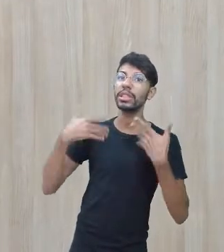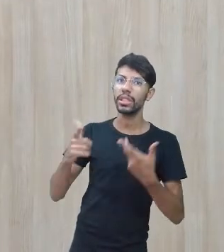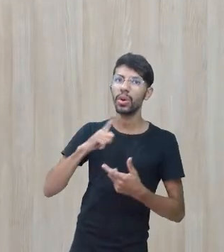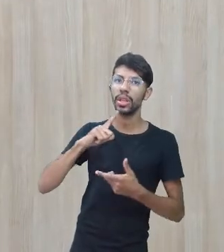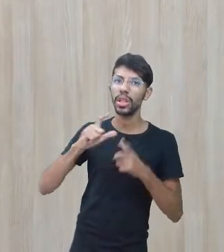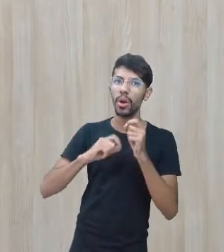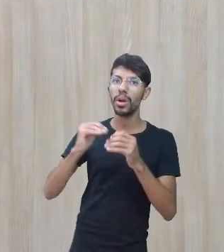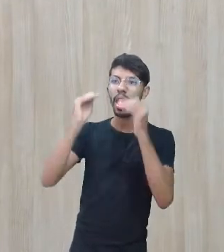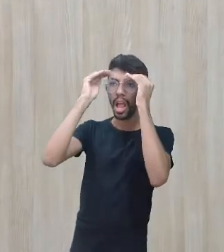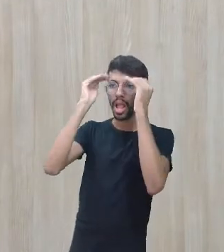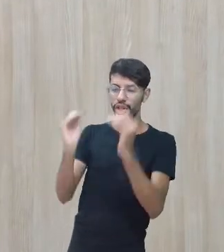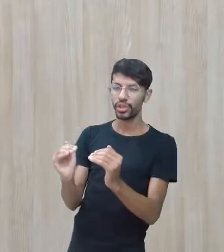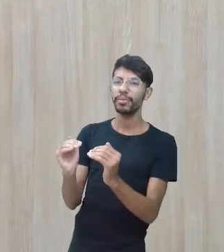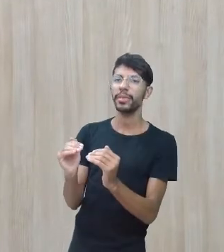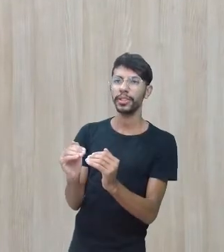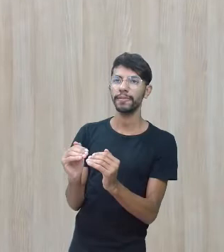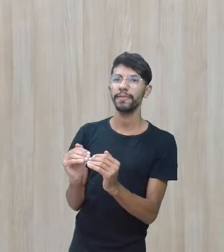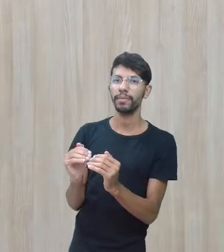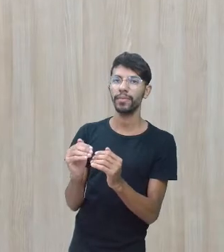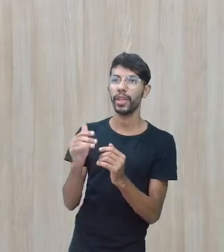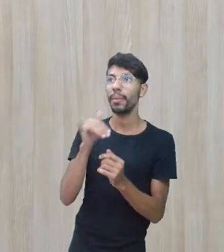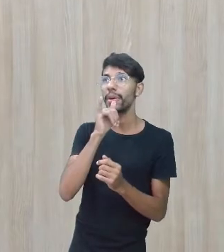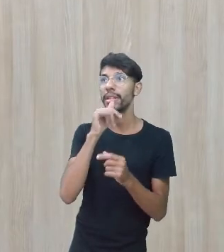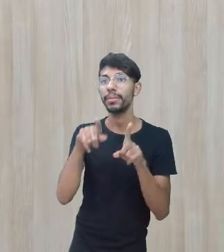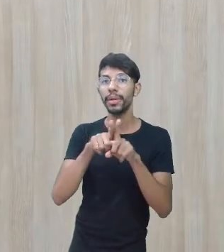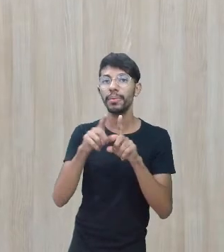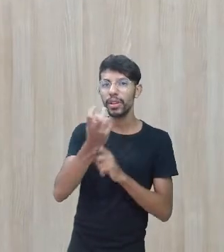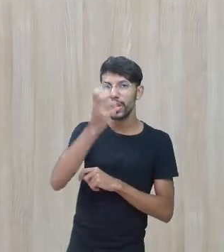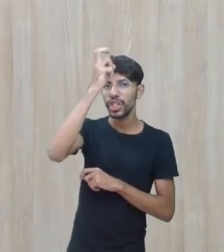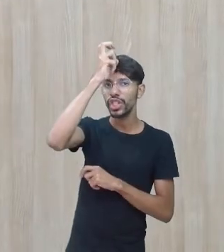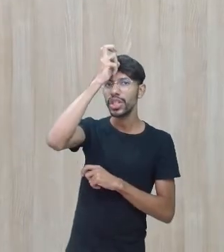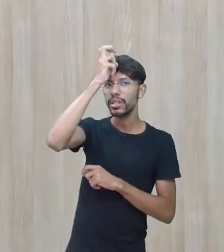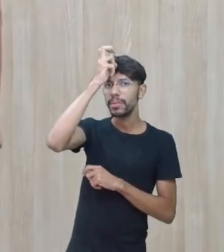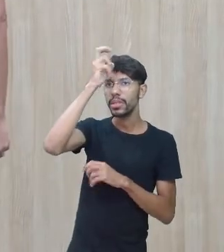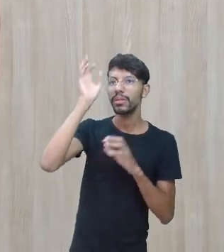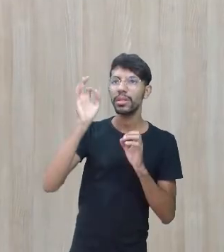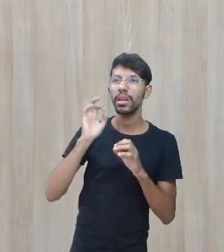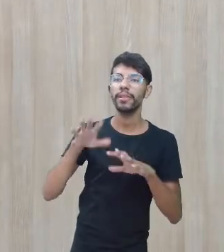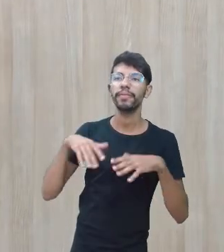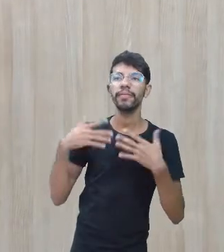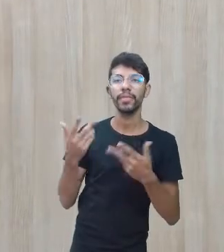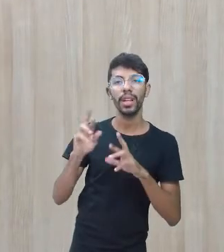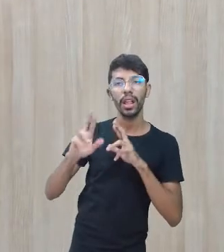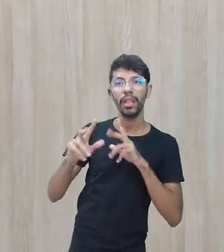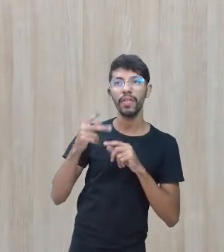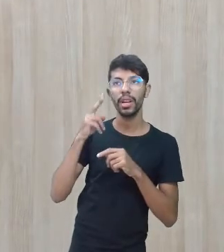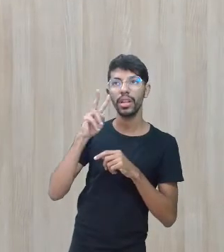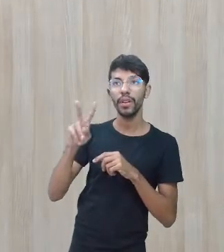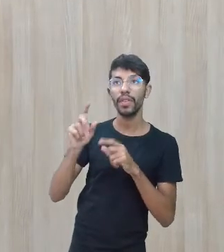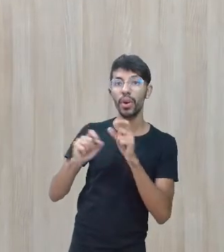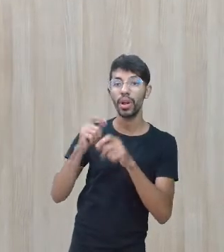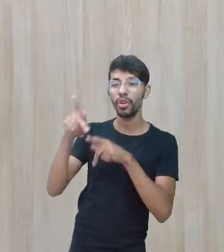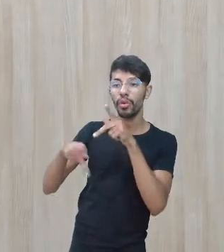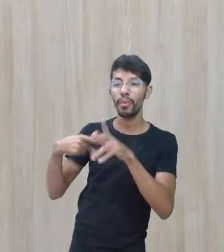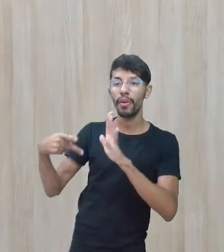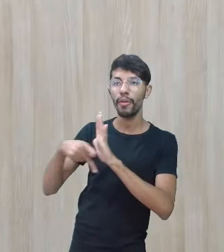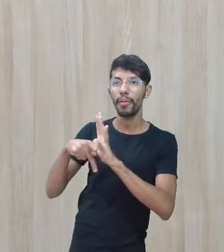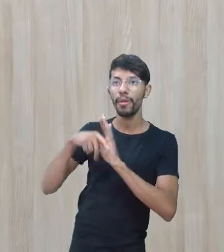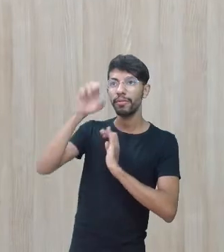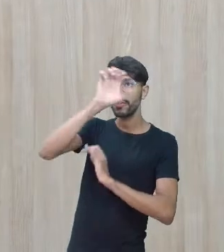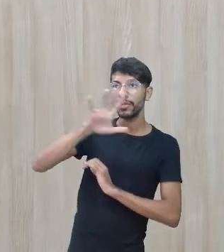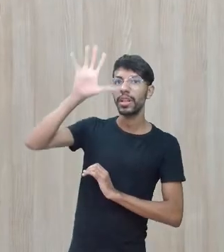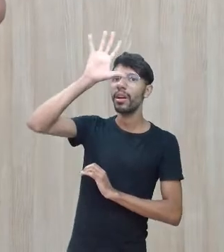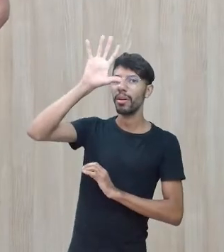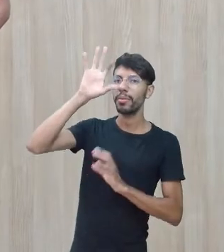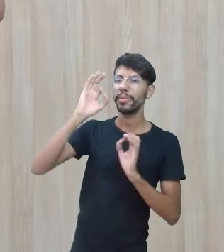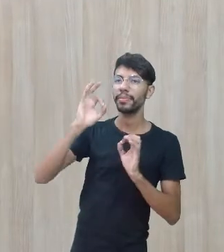respeito, tá certo? Os egípcios, por exemplo, não é diferente do que eles viam os povos que viviam aqui no norte da Europa. E